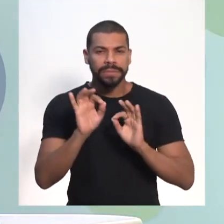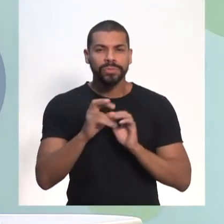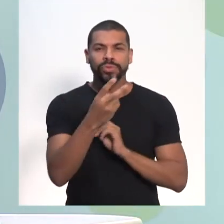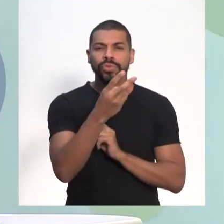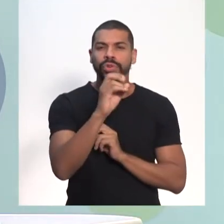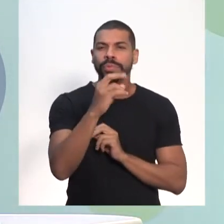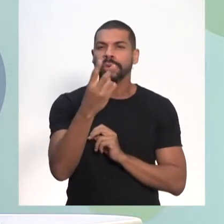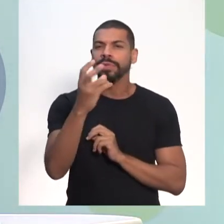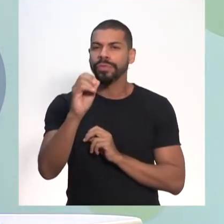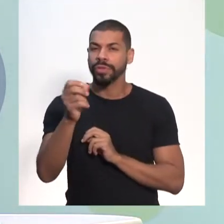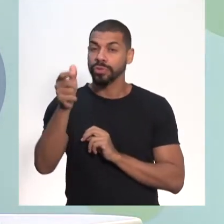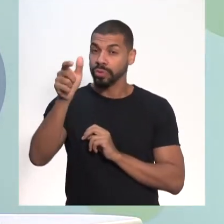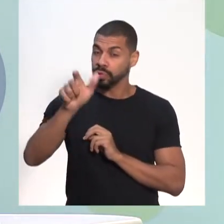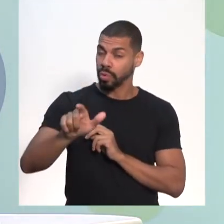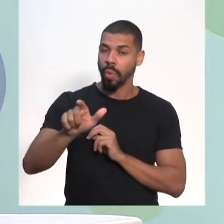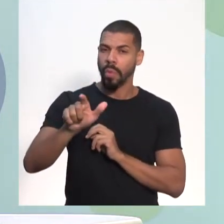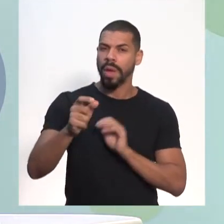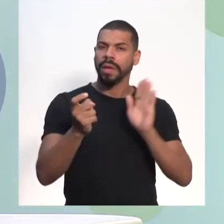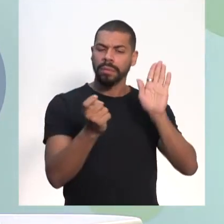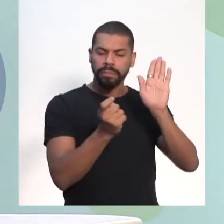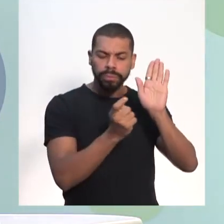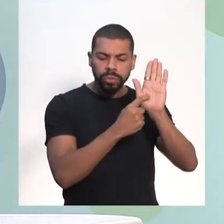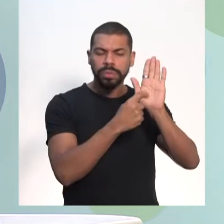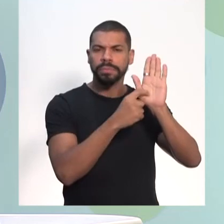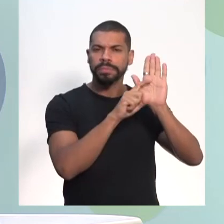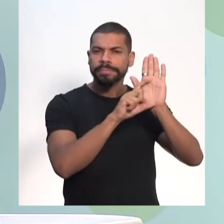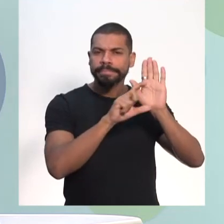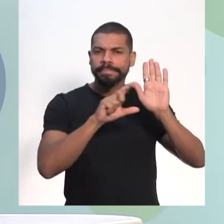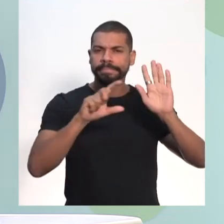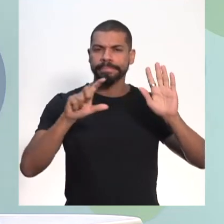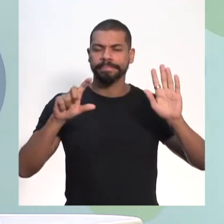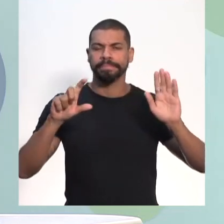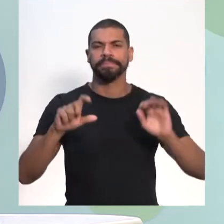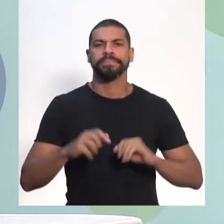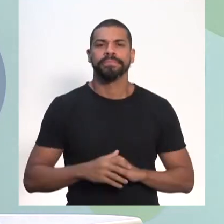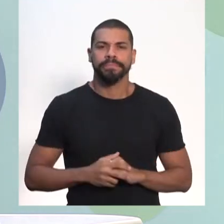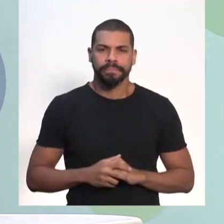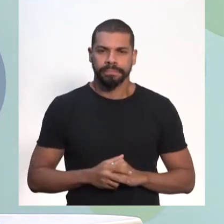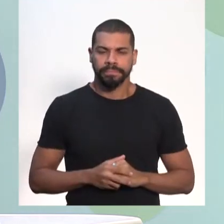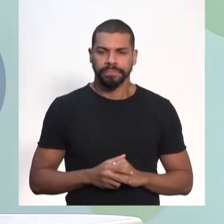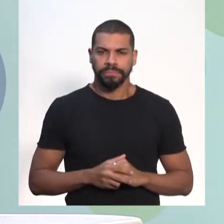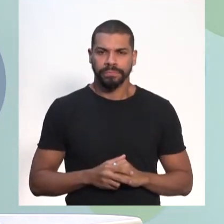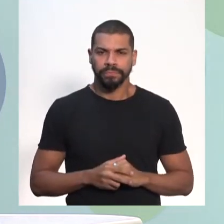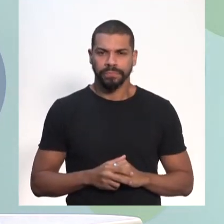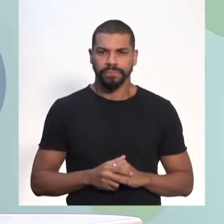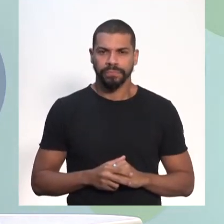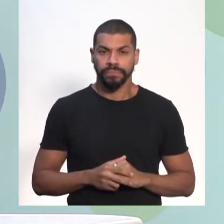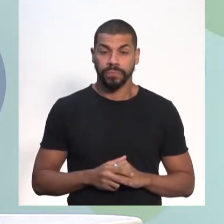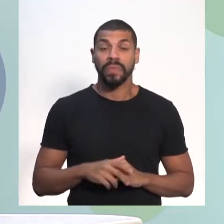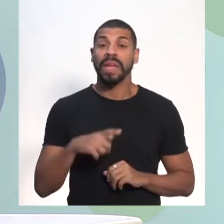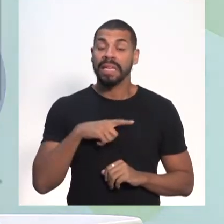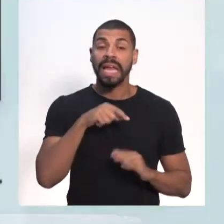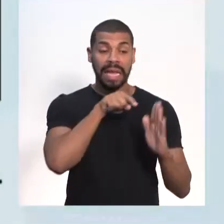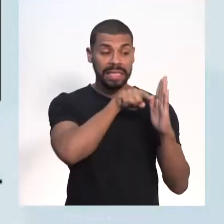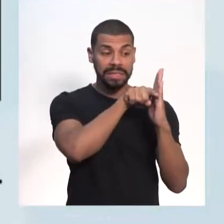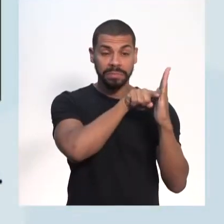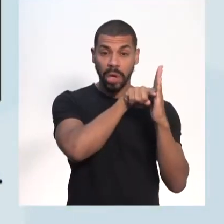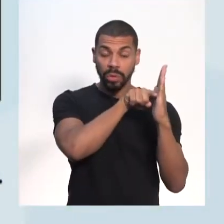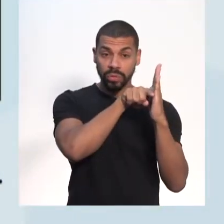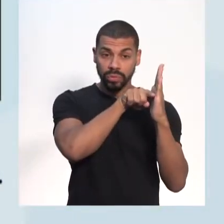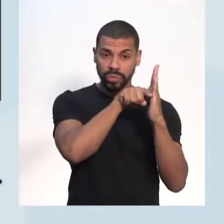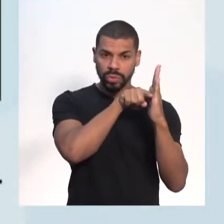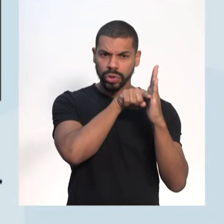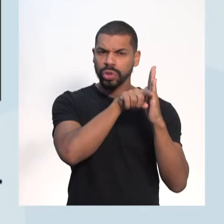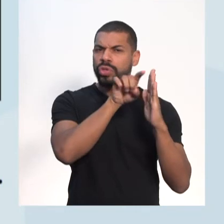no Replanejamento, quando você clica, a gente tem o acesso ao questionário, né? Então,